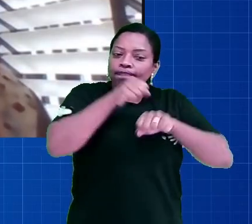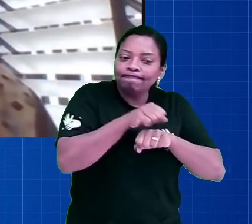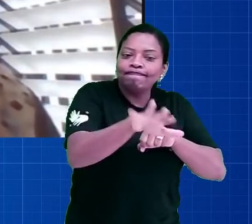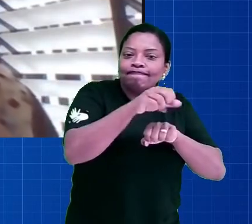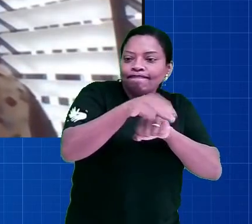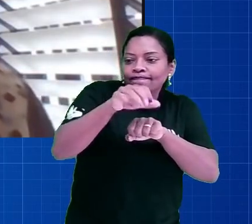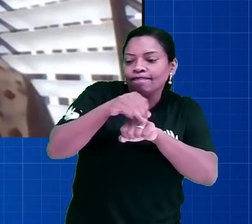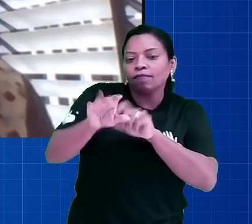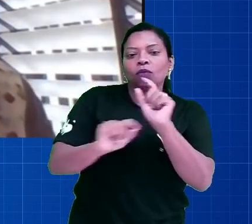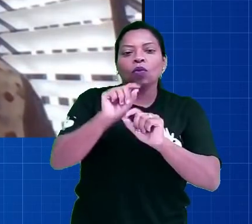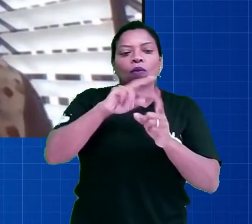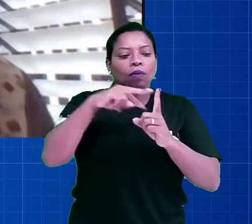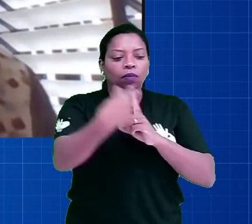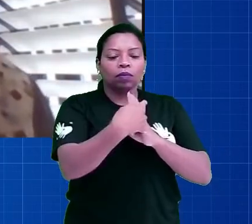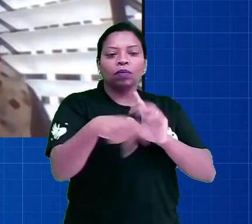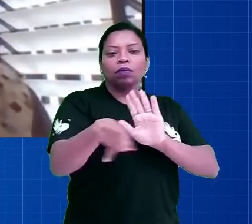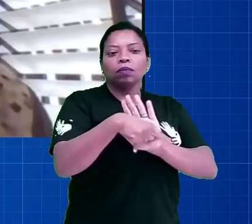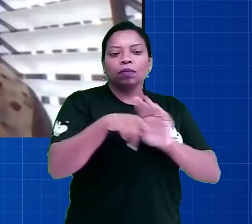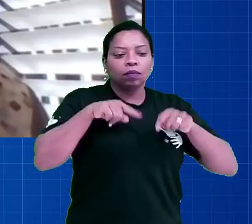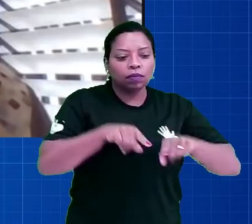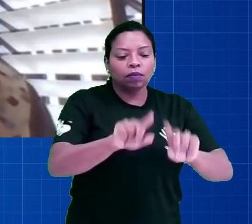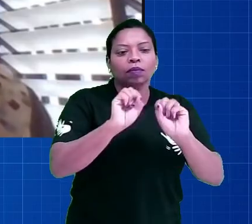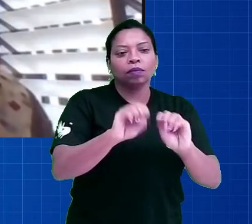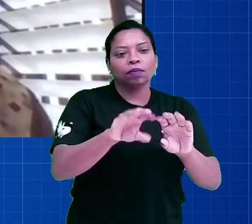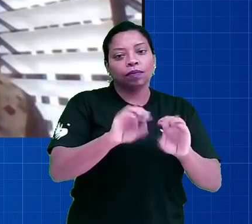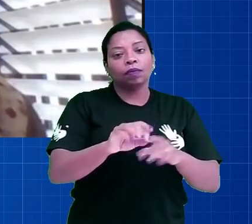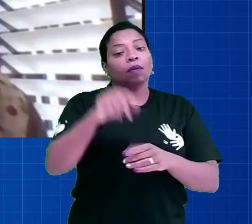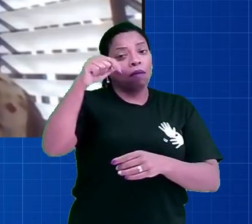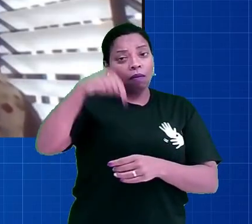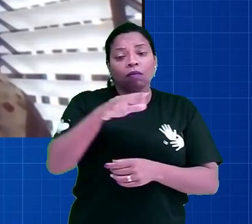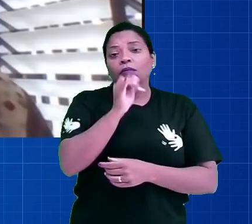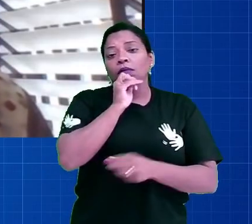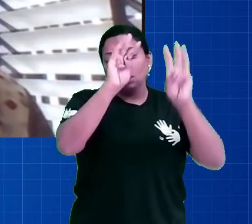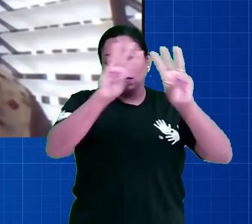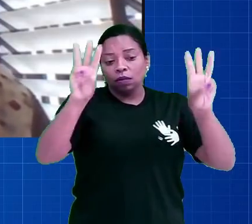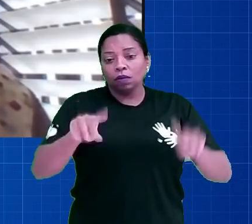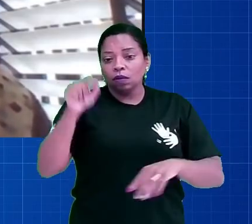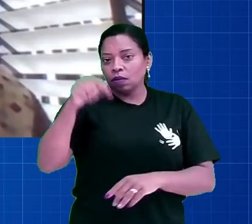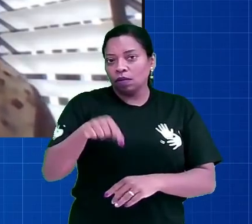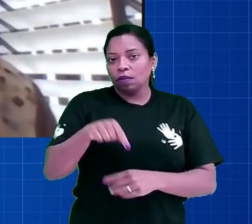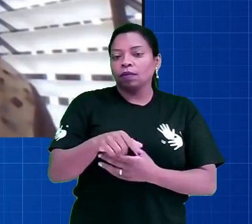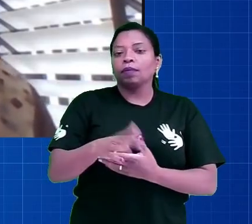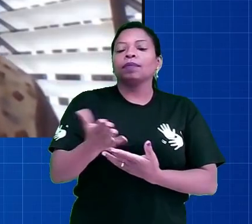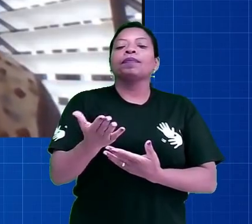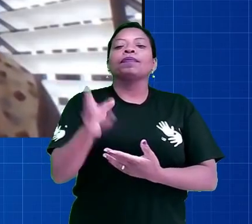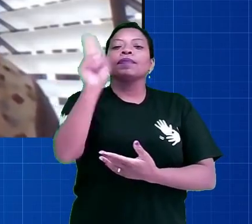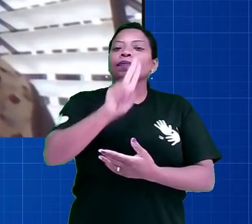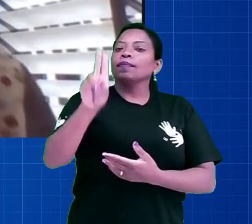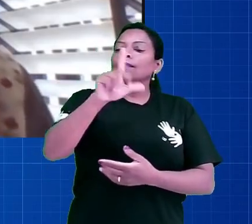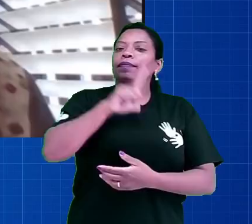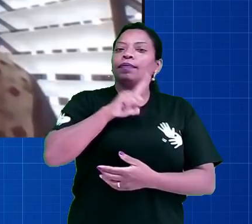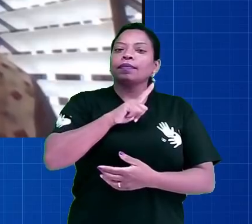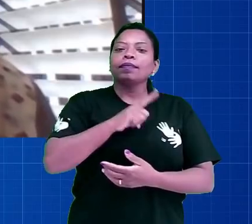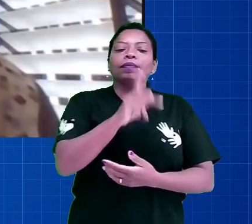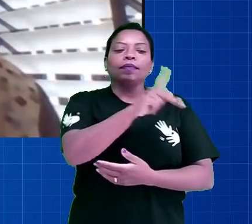nas universidades, eles trazem essa perspectiva. E isso a gente vê aqui mesmo na universidade. Nós temos a